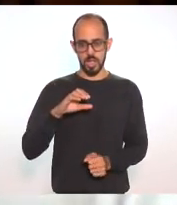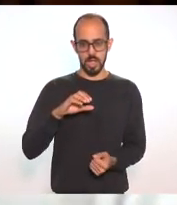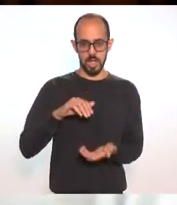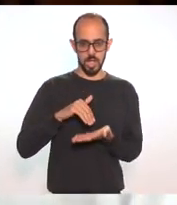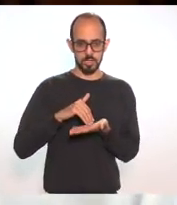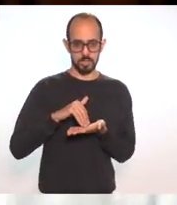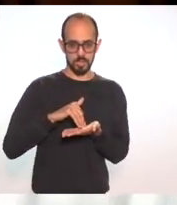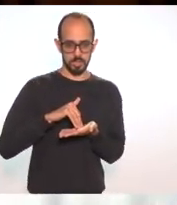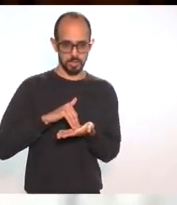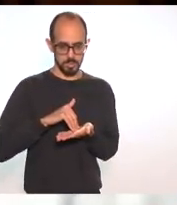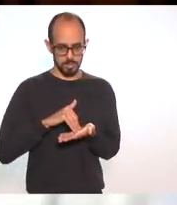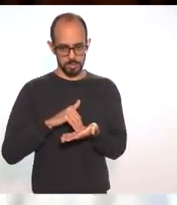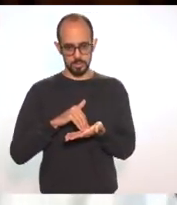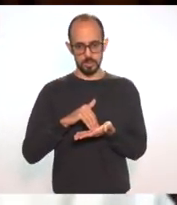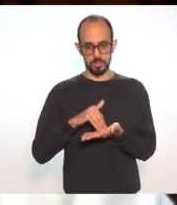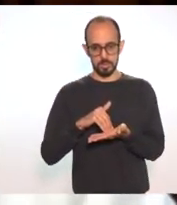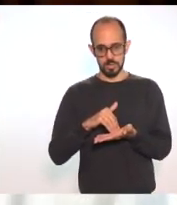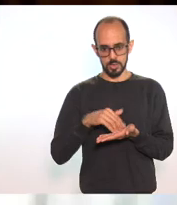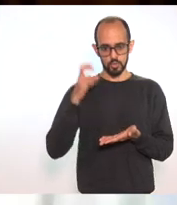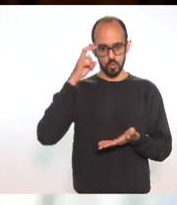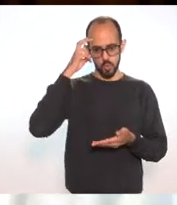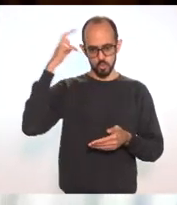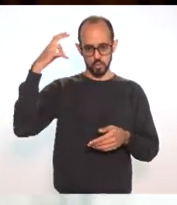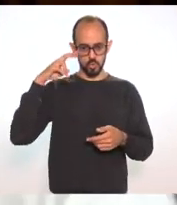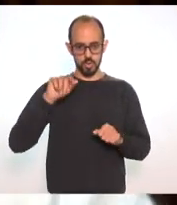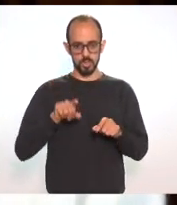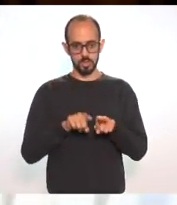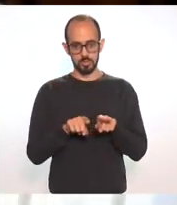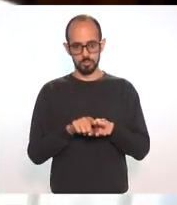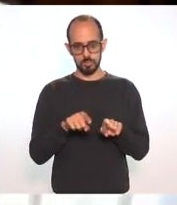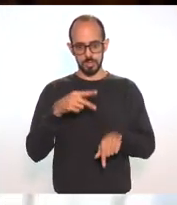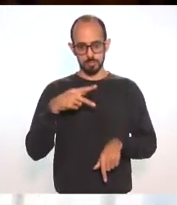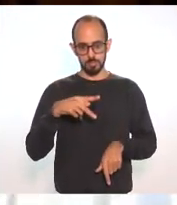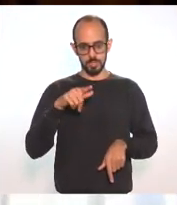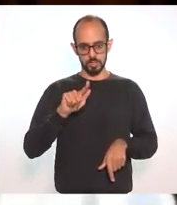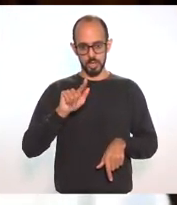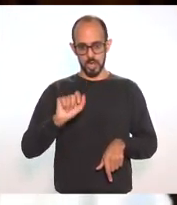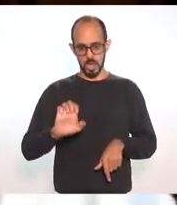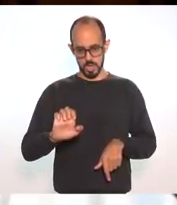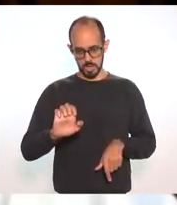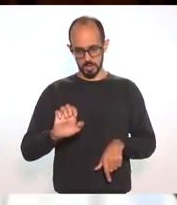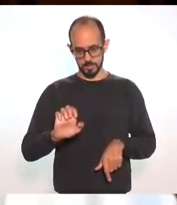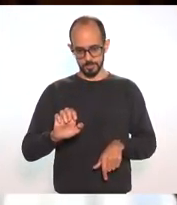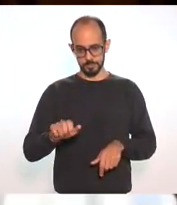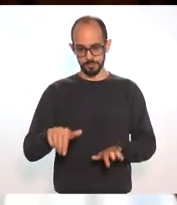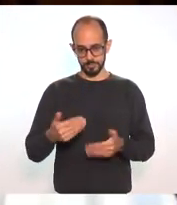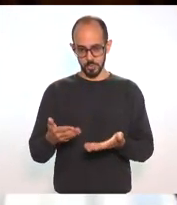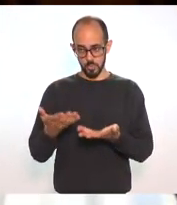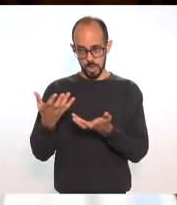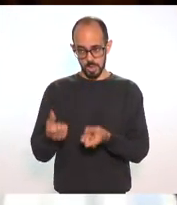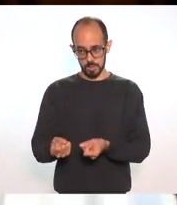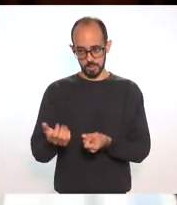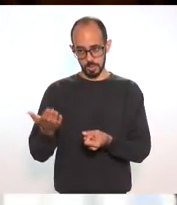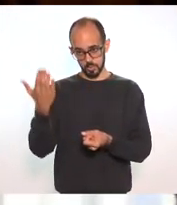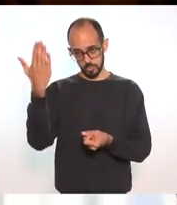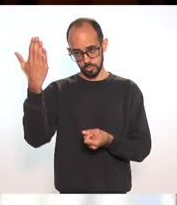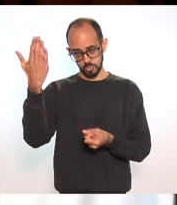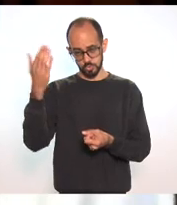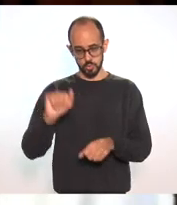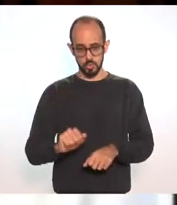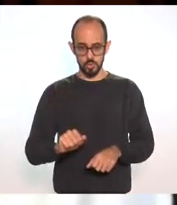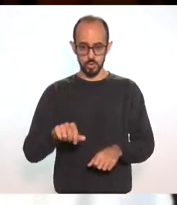do procurador da Secretaria de Cultura e da PGE. Então, atendendo a Vossa Excelência, eu